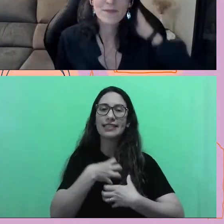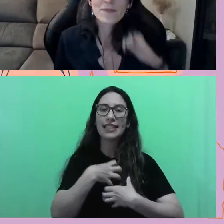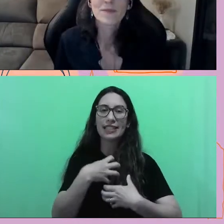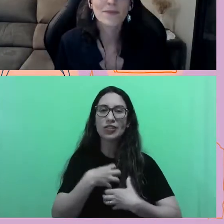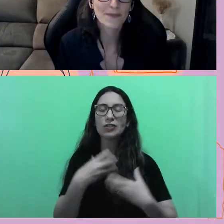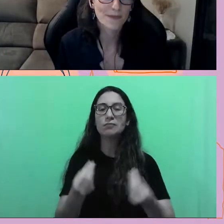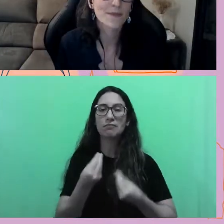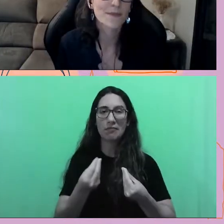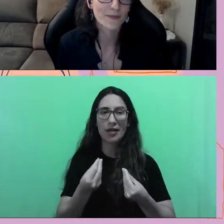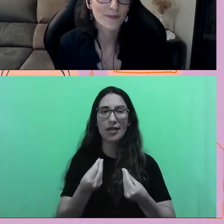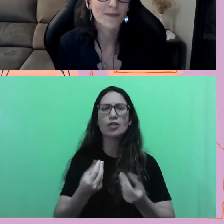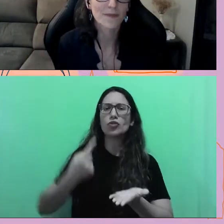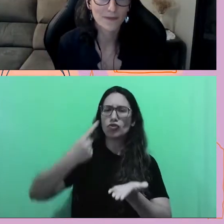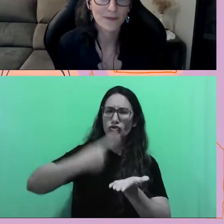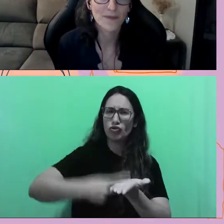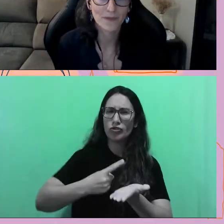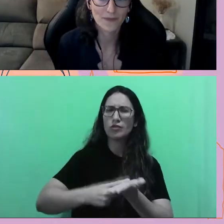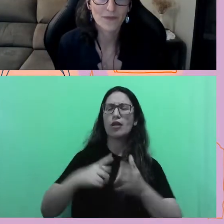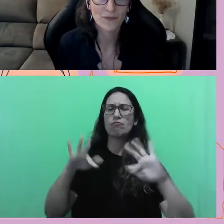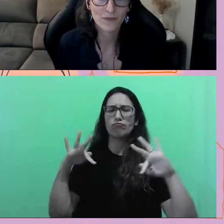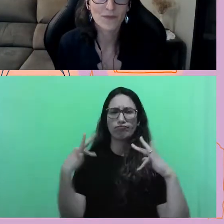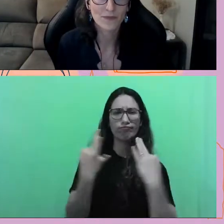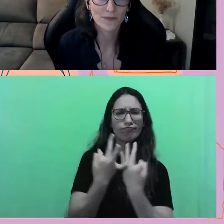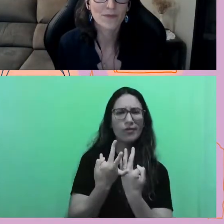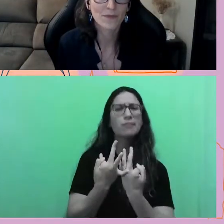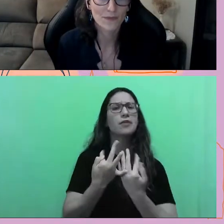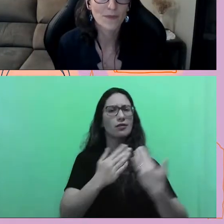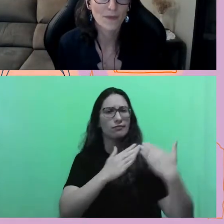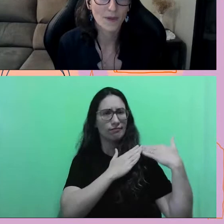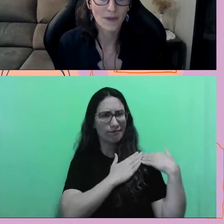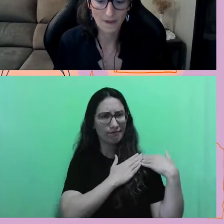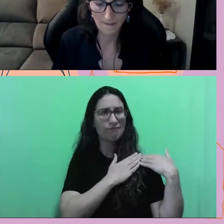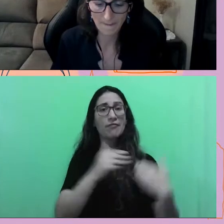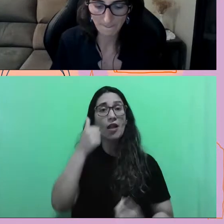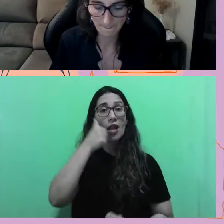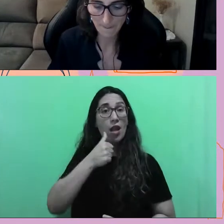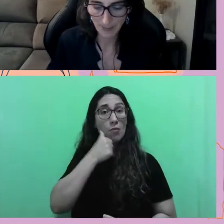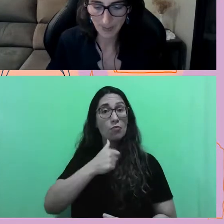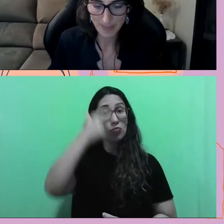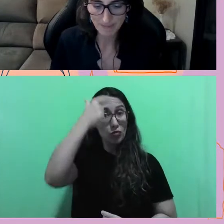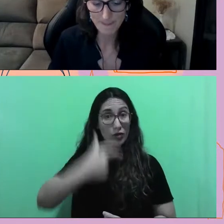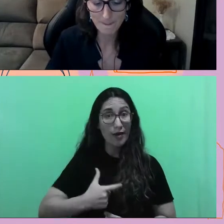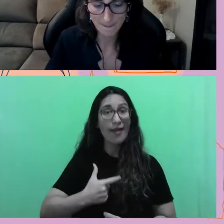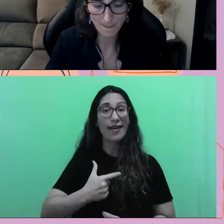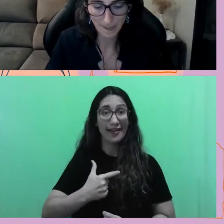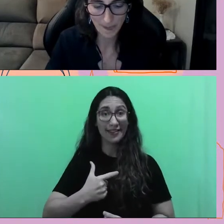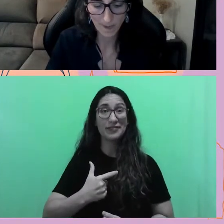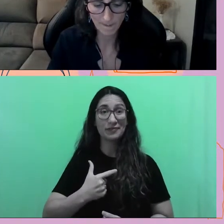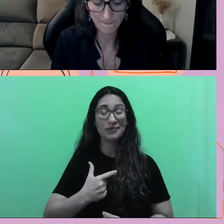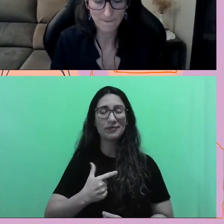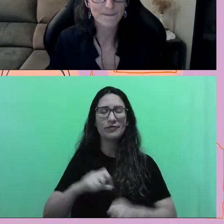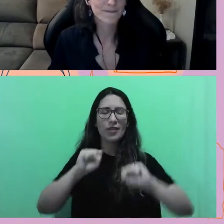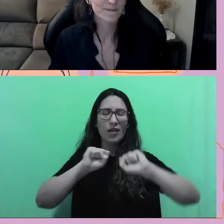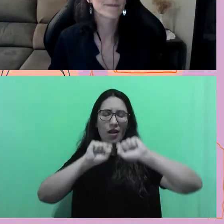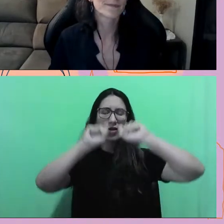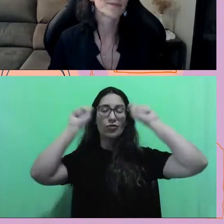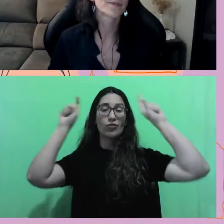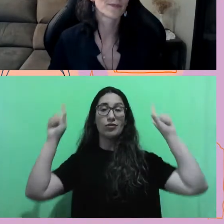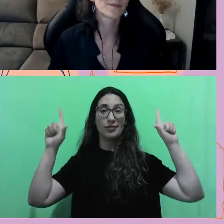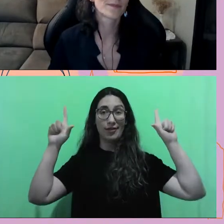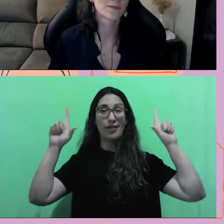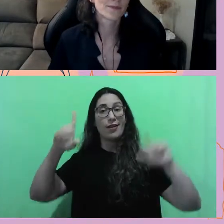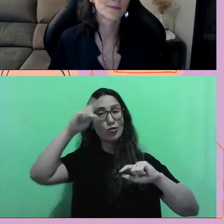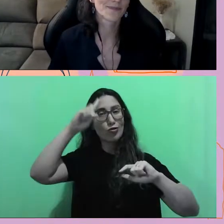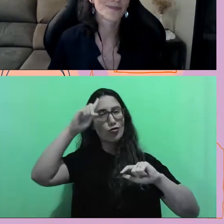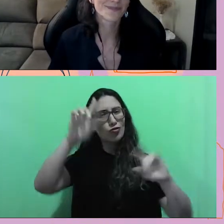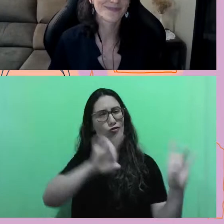dever cumprido com sua família, né? Então, ser mulher é acordar todo dia com o pé direito,